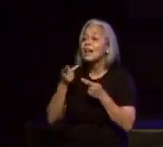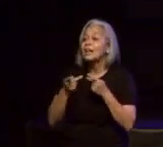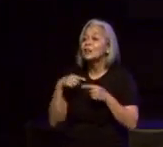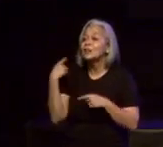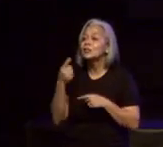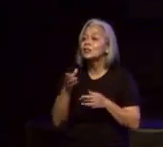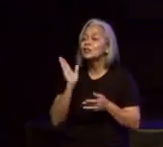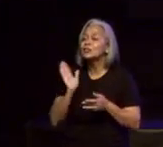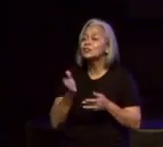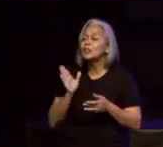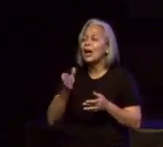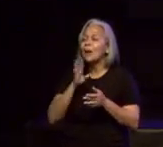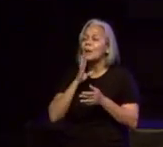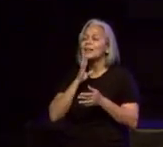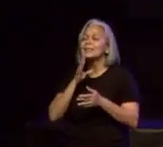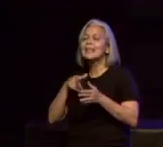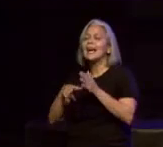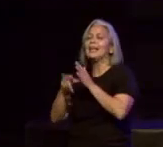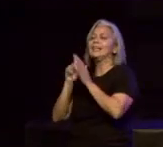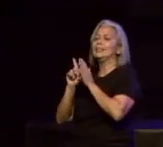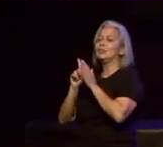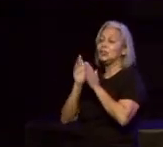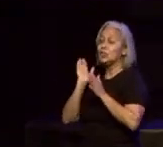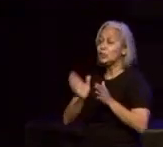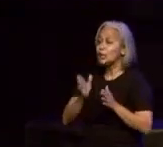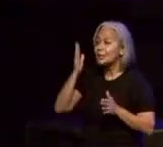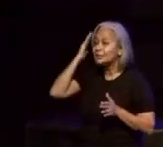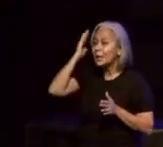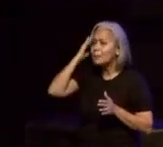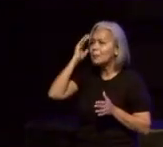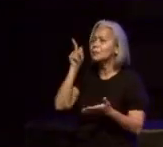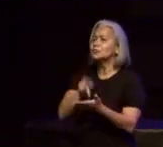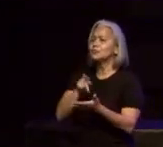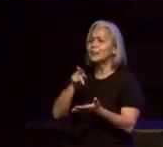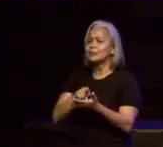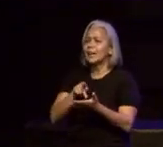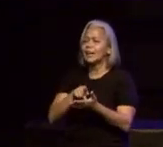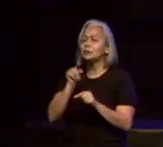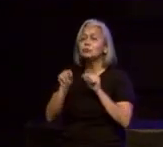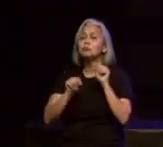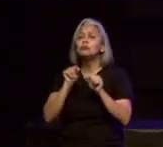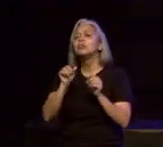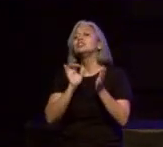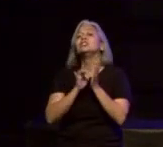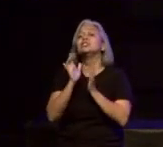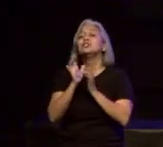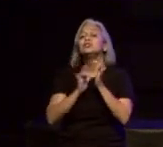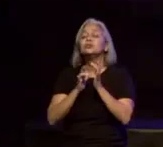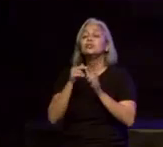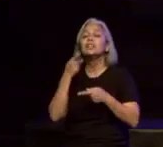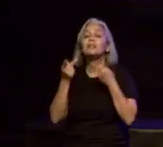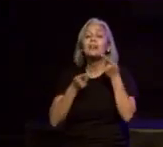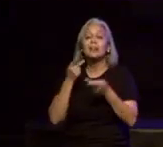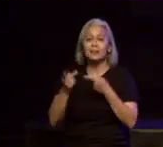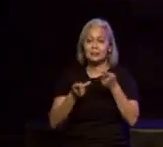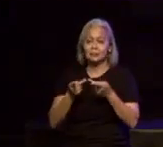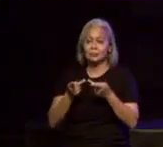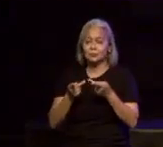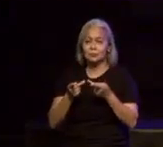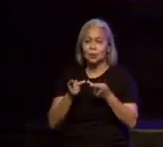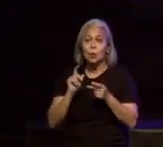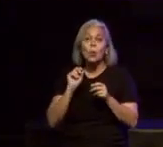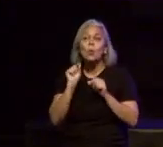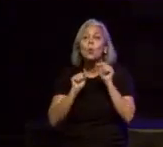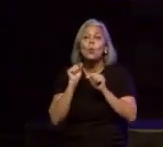conhecer qualquer igreja, que já sabíamos que era real. Do que Jesus está falando quando ele faz esse jogo de palavras? O que é a